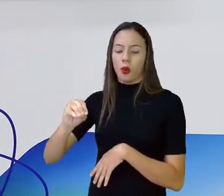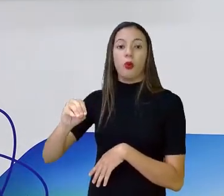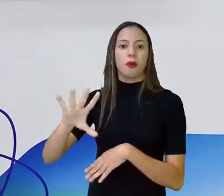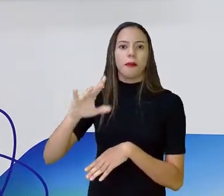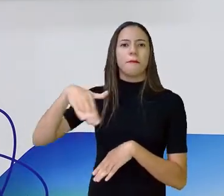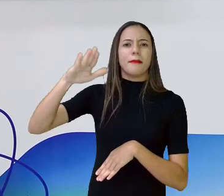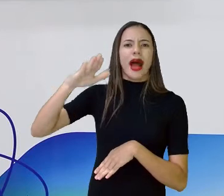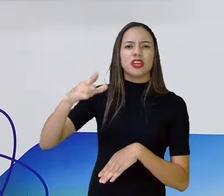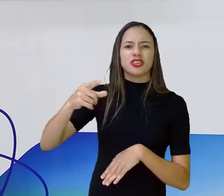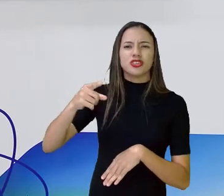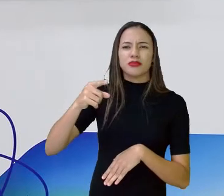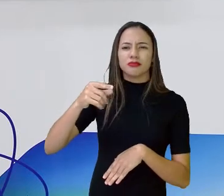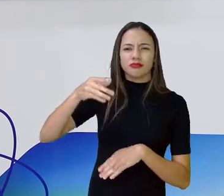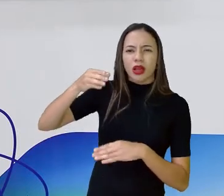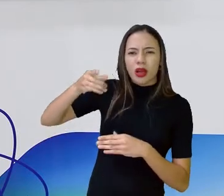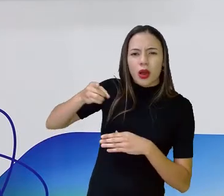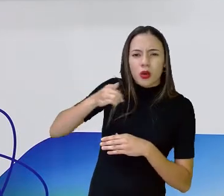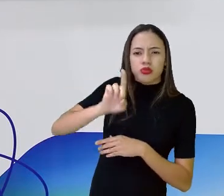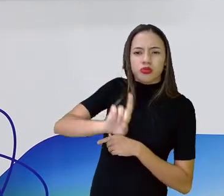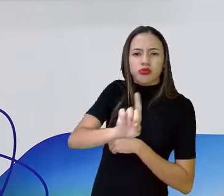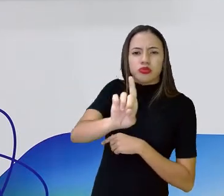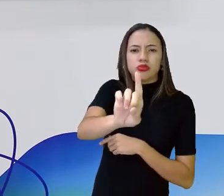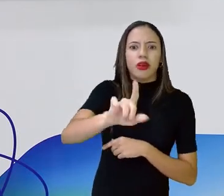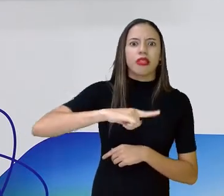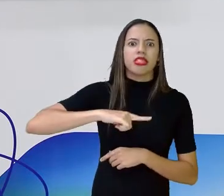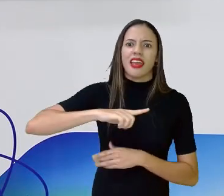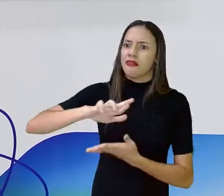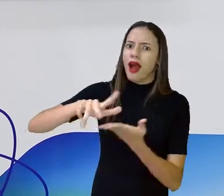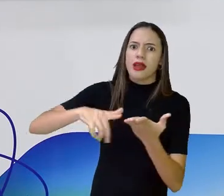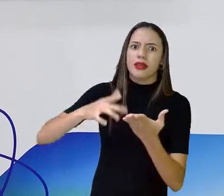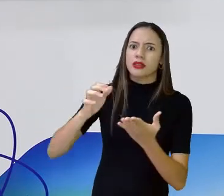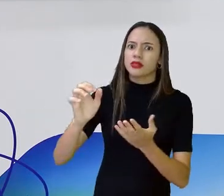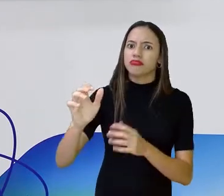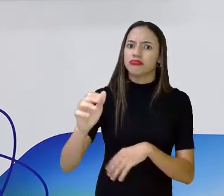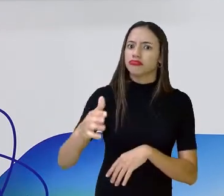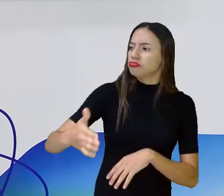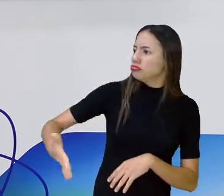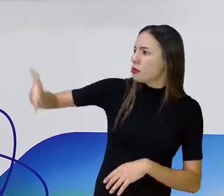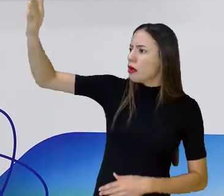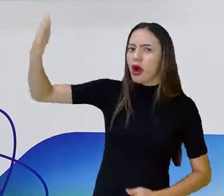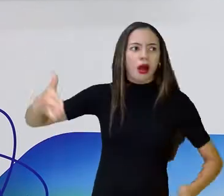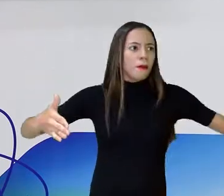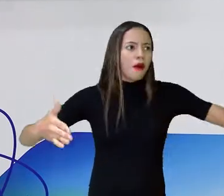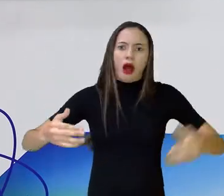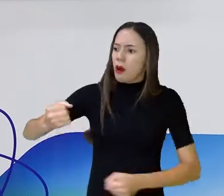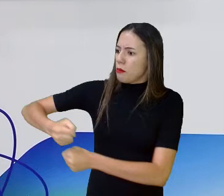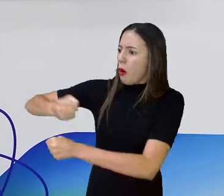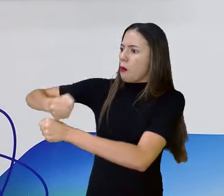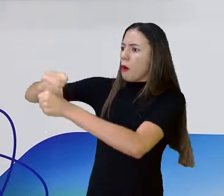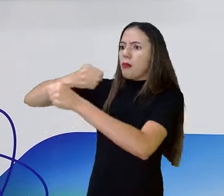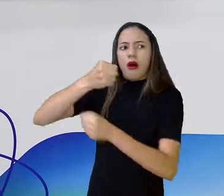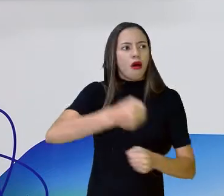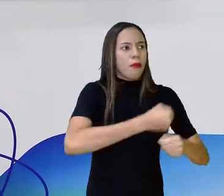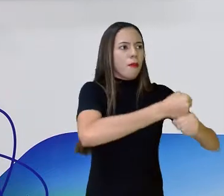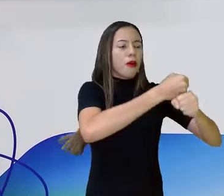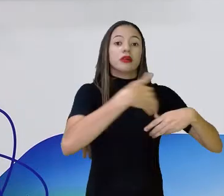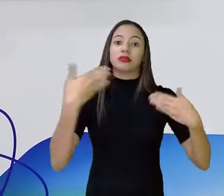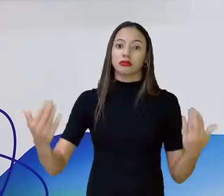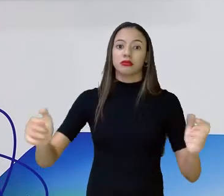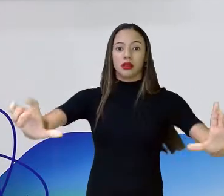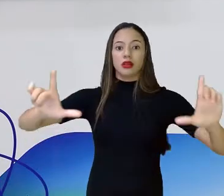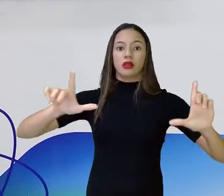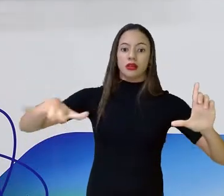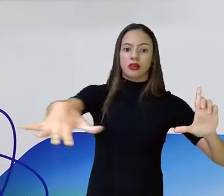centro comercial enorme que está sendo construído. Então, a paisagem está se modificando. E essa modificação da paisagem,